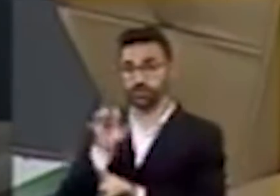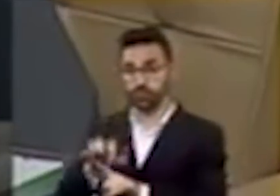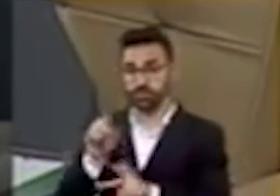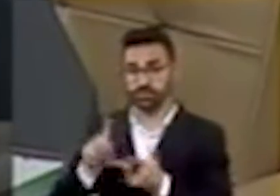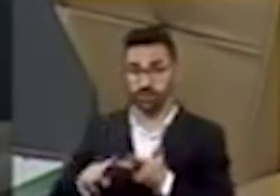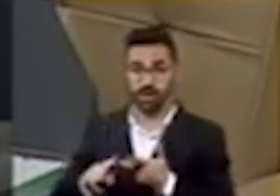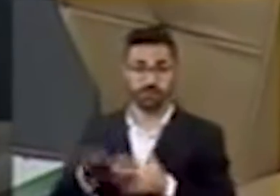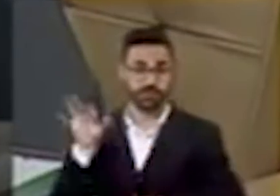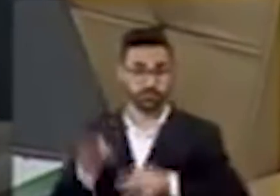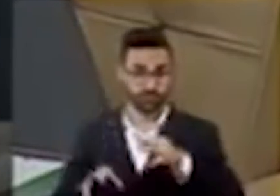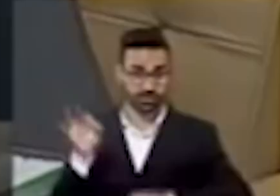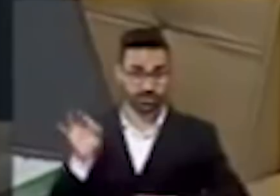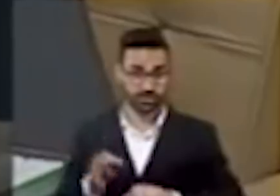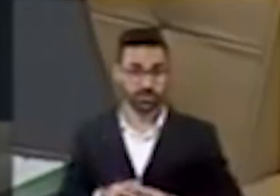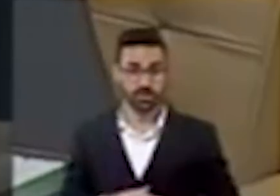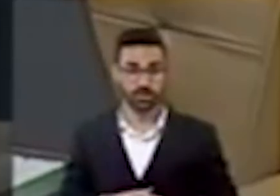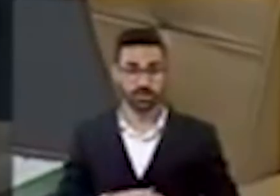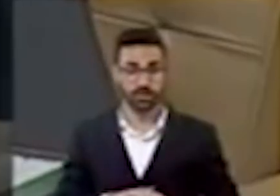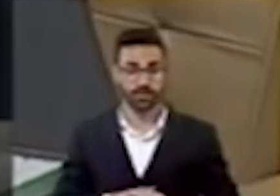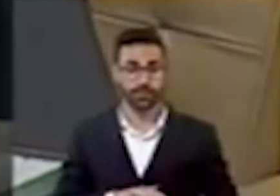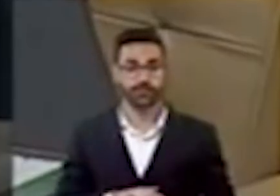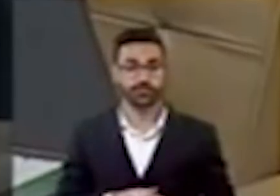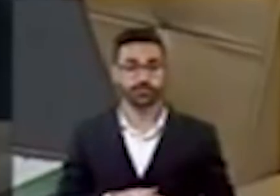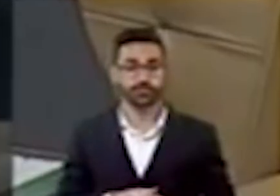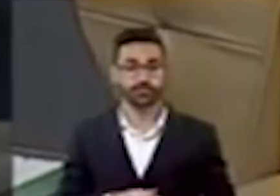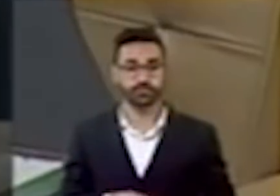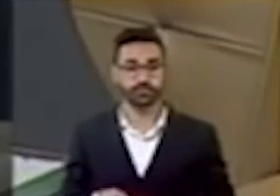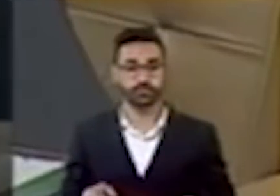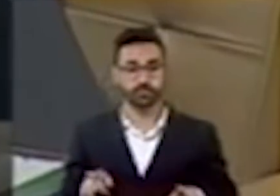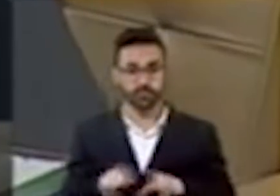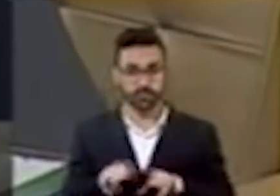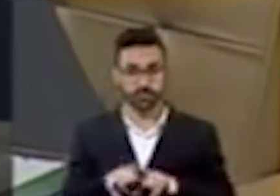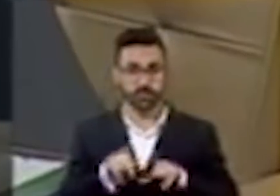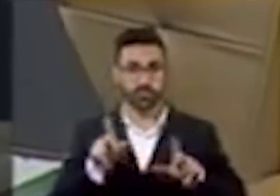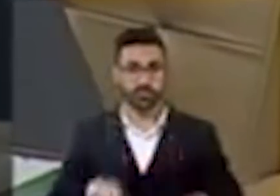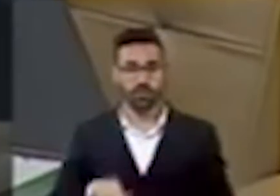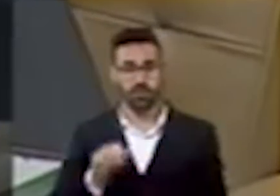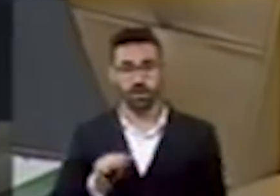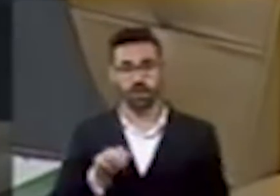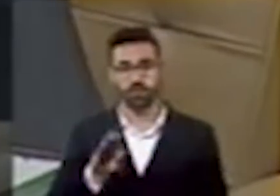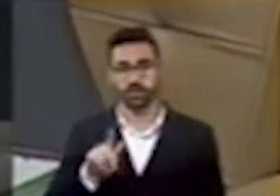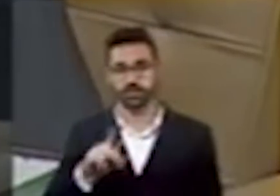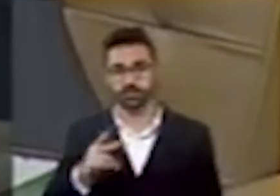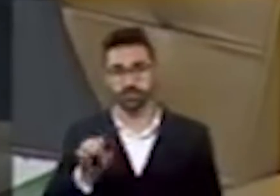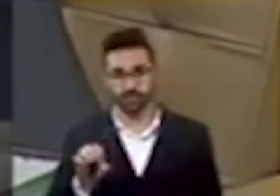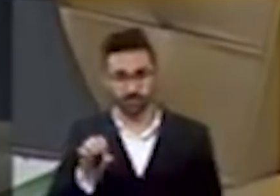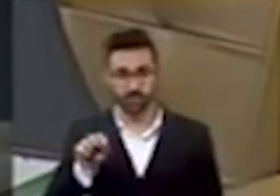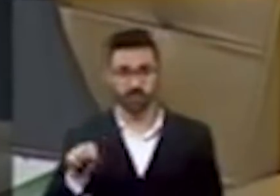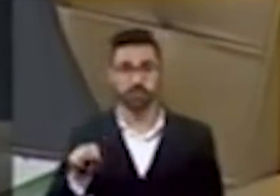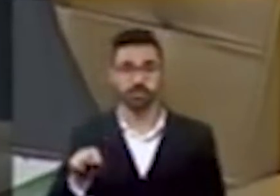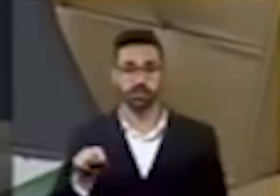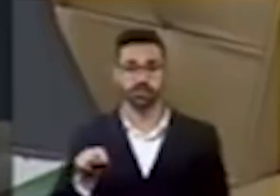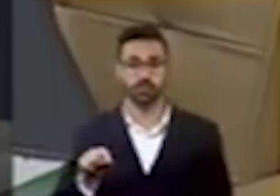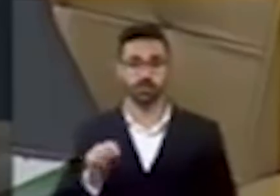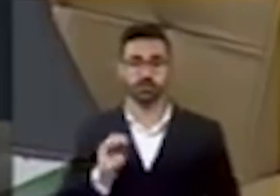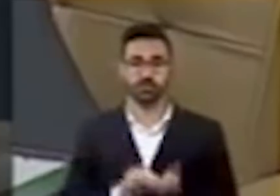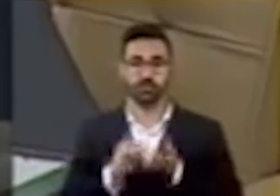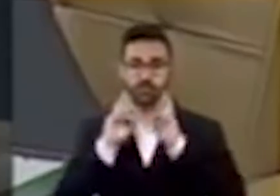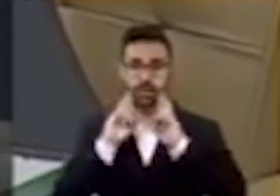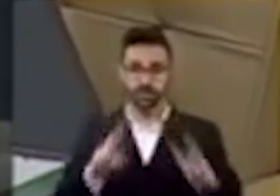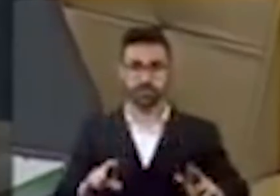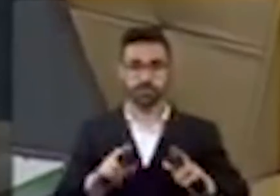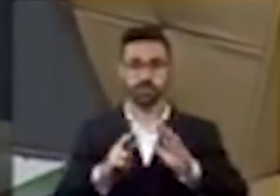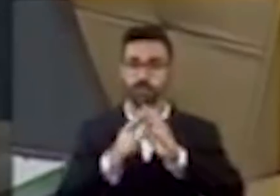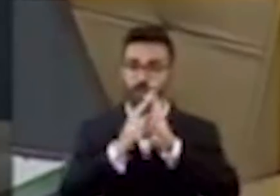poder judicial, em violação, como defende a PGR, da doutrina da separação de